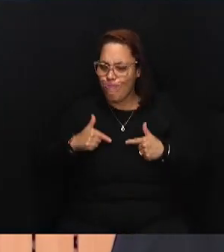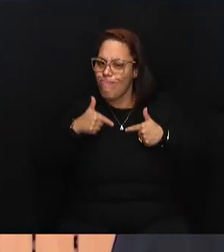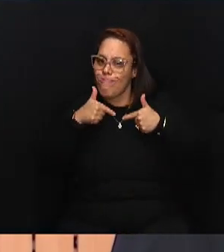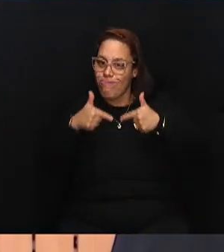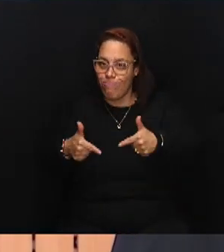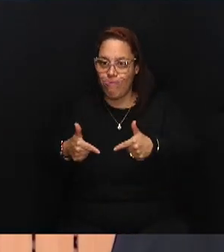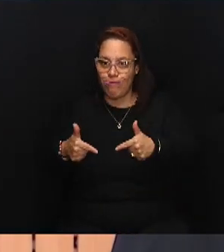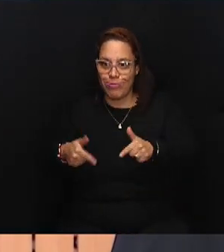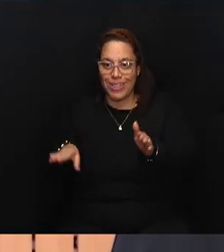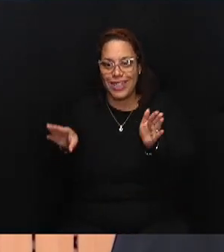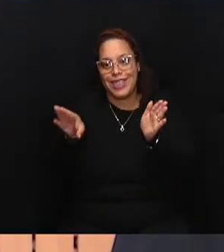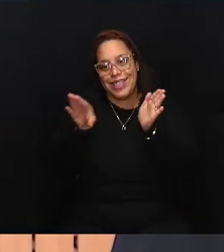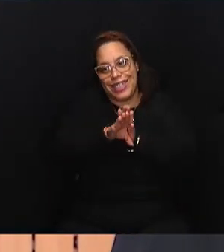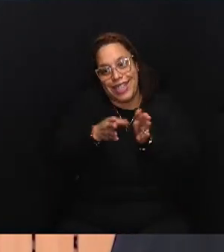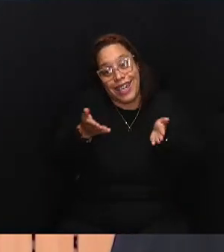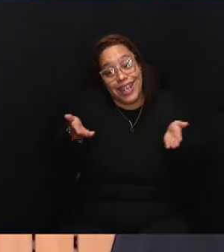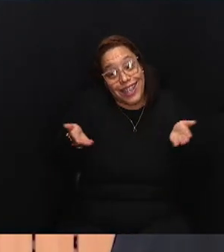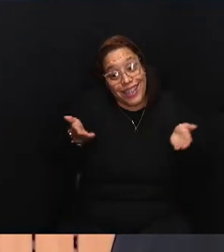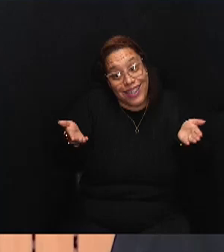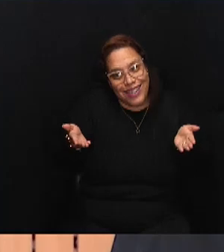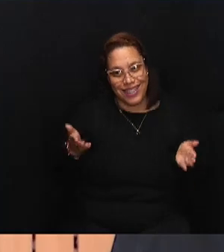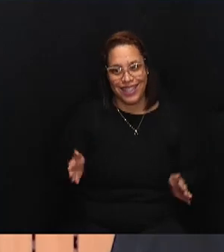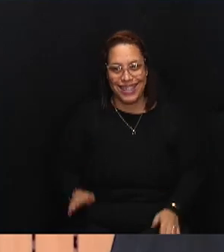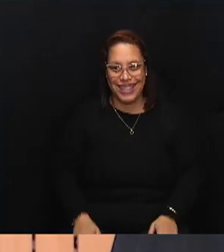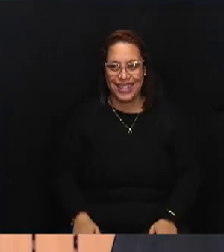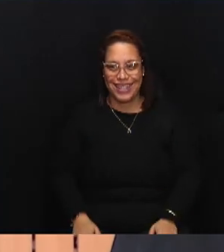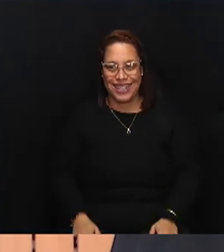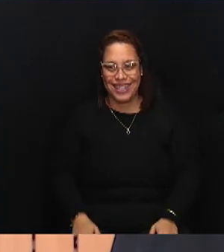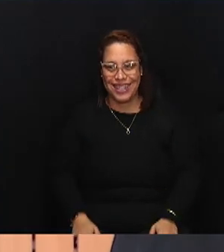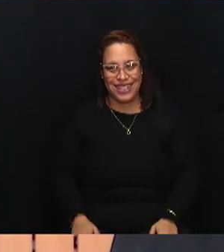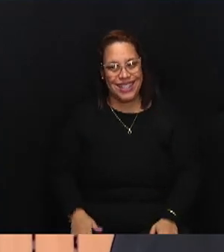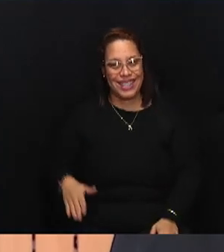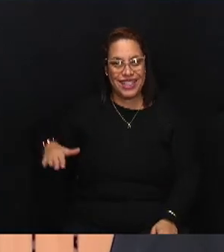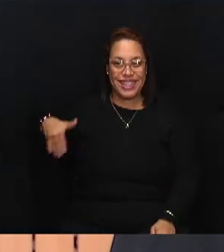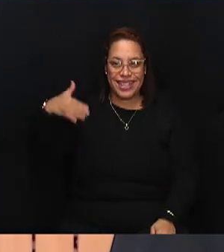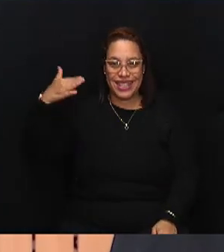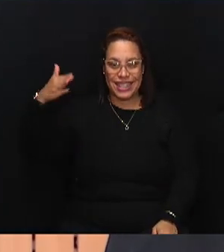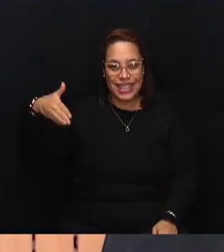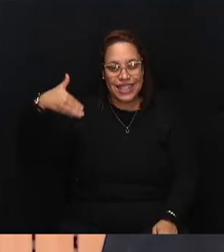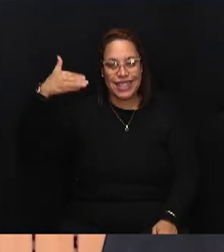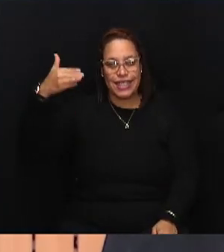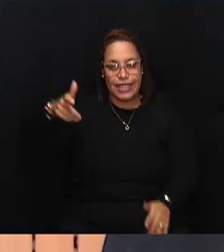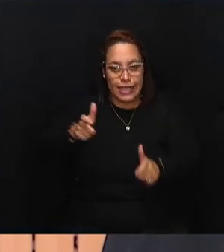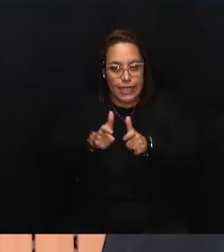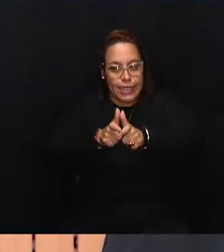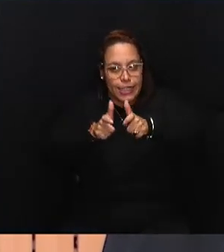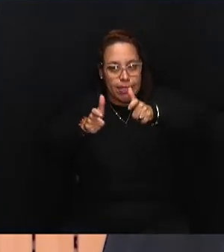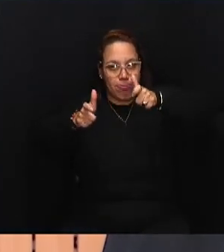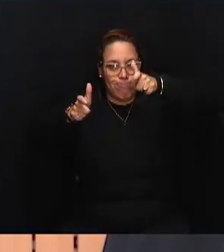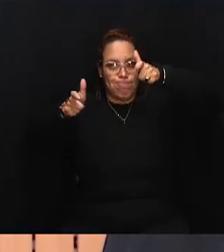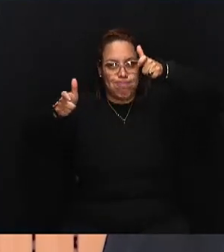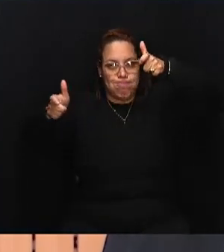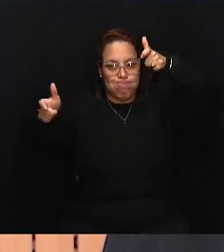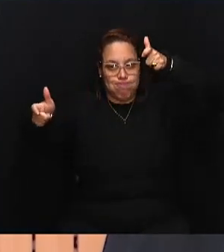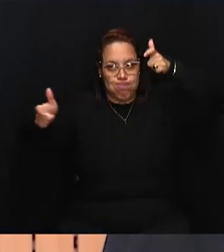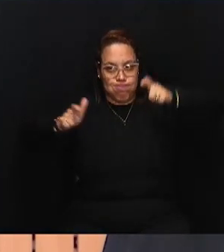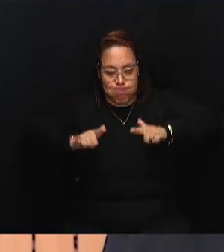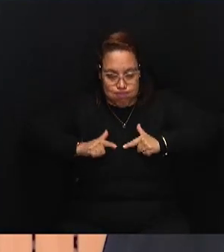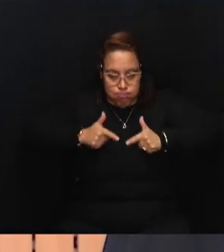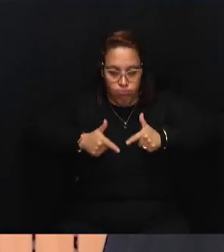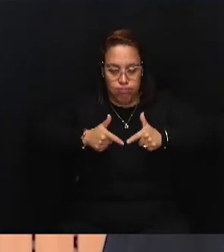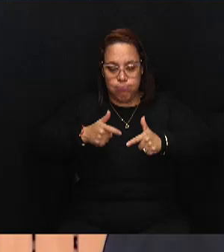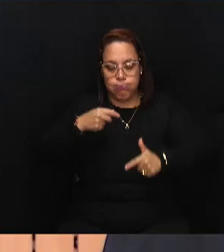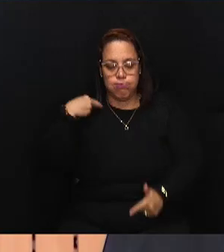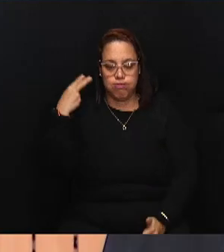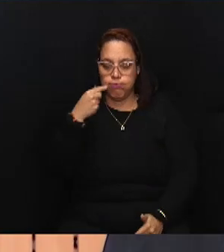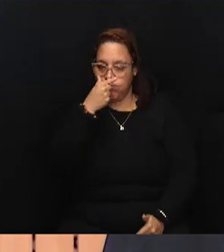Digamos que eu cheguei agora, né, Juarez? Mas Juarez já tem aí uma luta muito grande durante muito tempo. O vereador Roberto